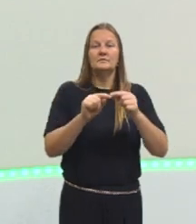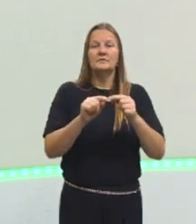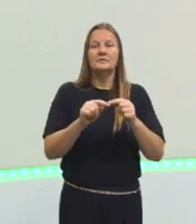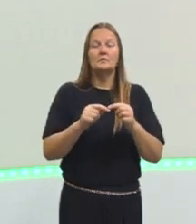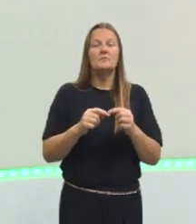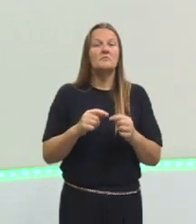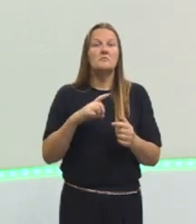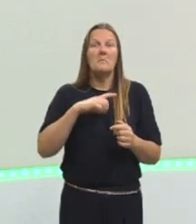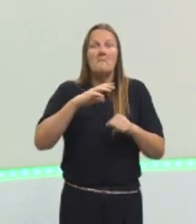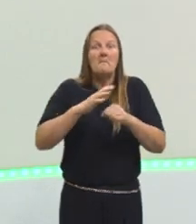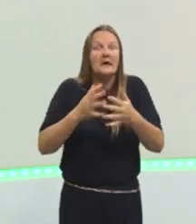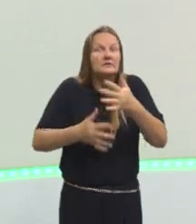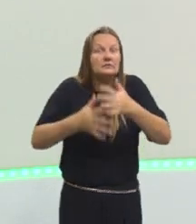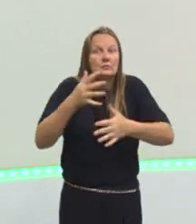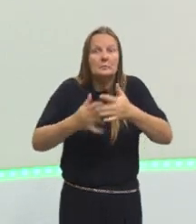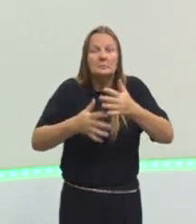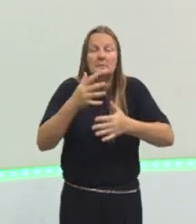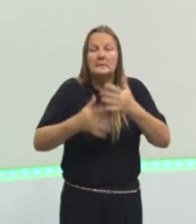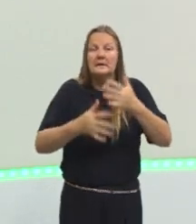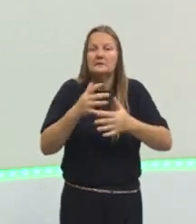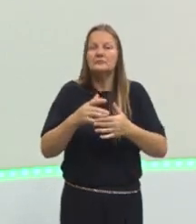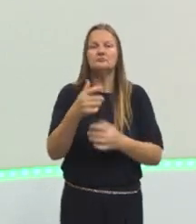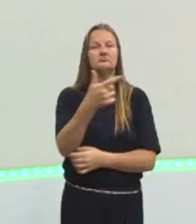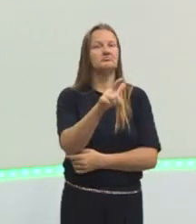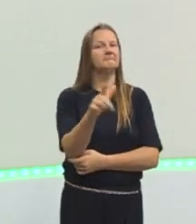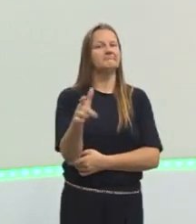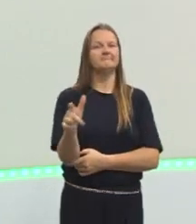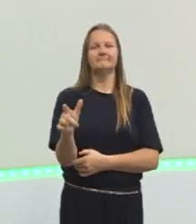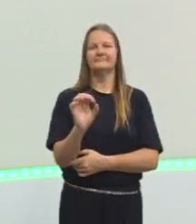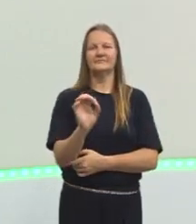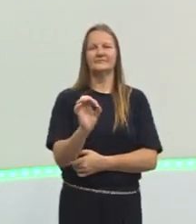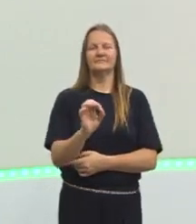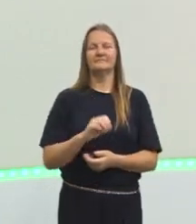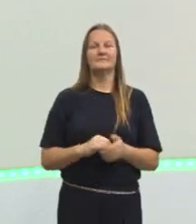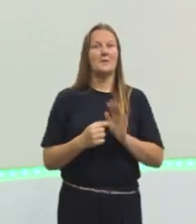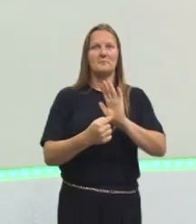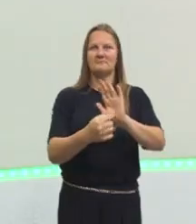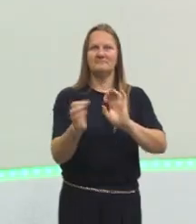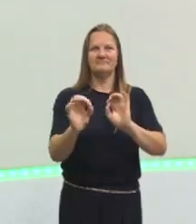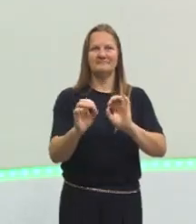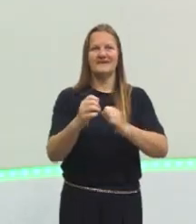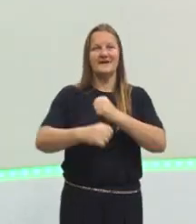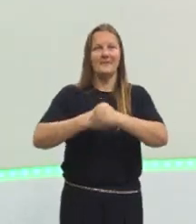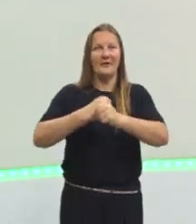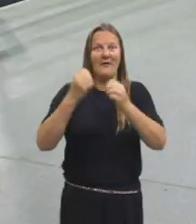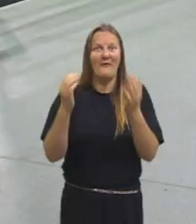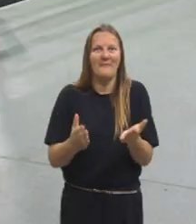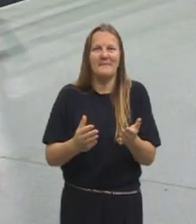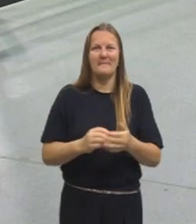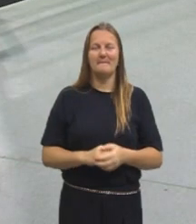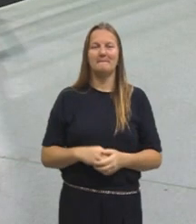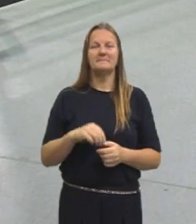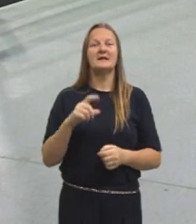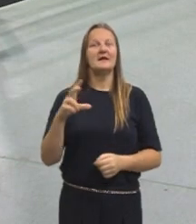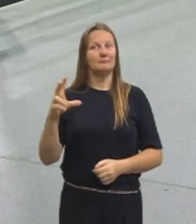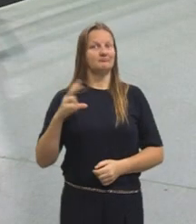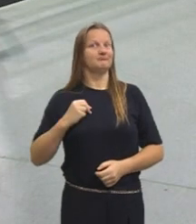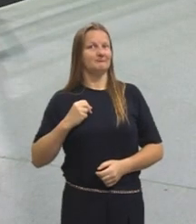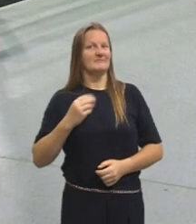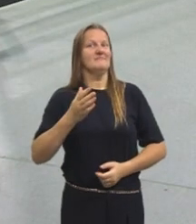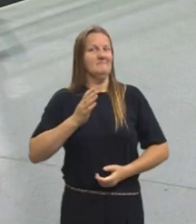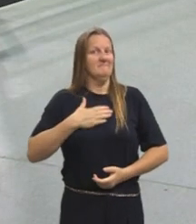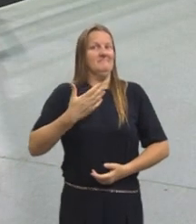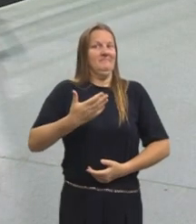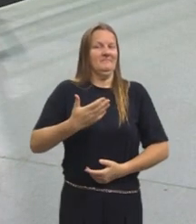de química que a gente levava mais de uma folha para resolver elas não apareceram neste ano Então isso que surpreendeu os alunos